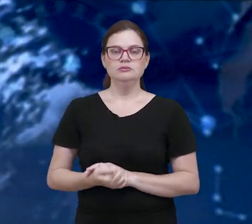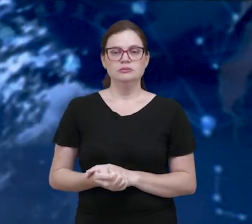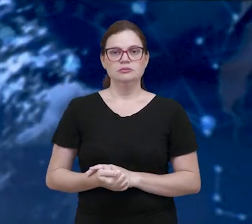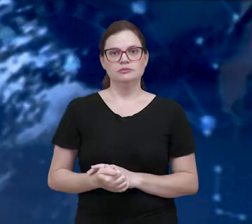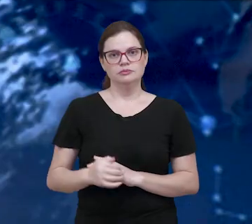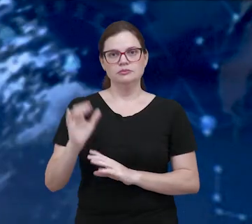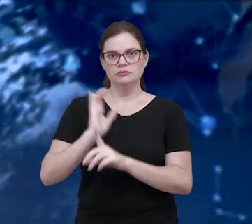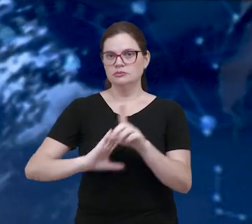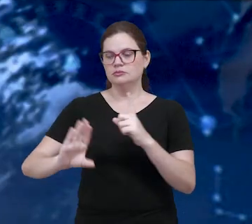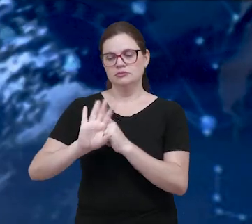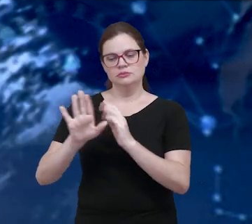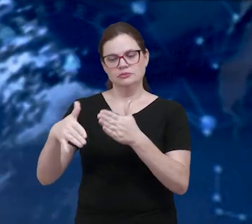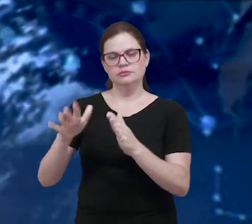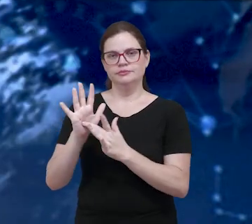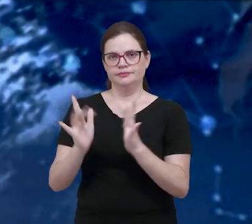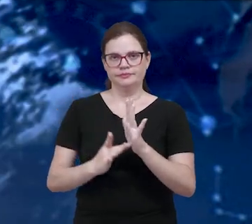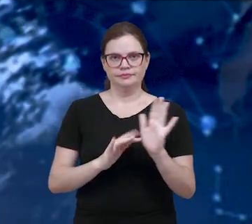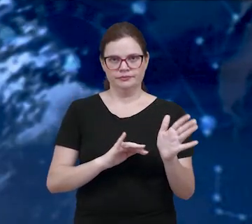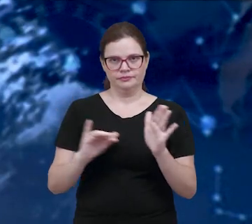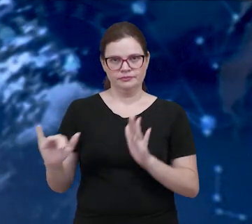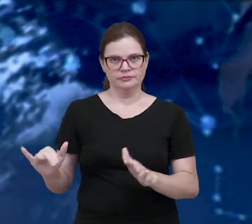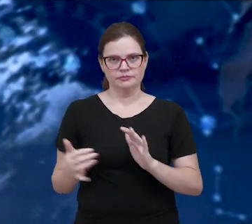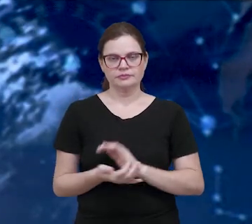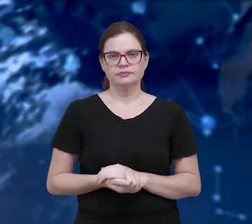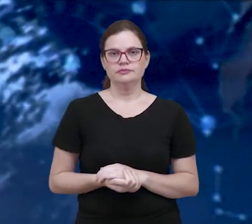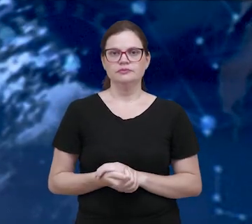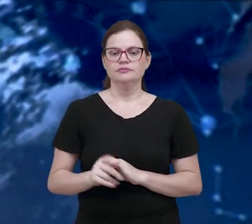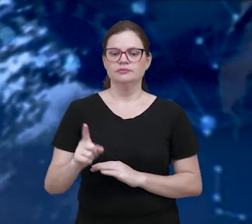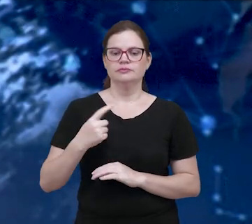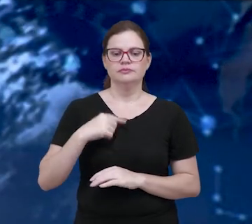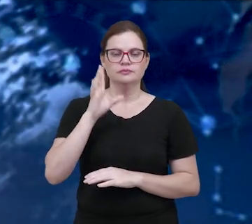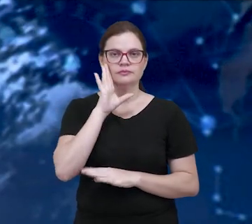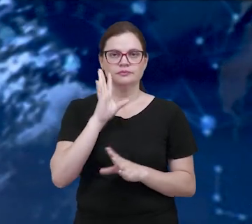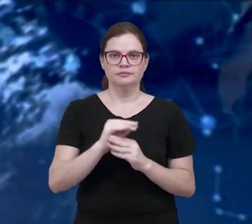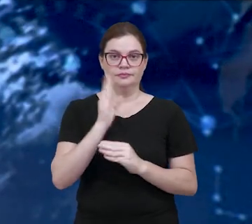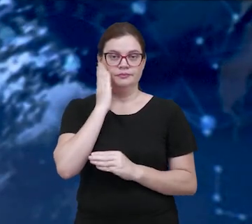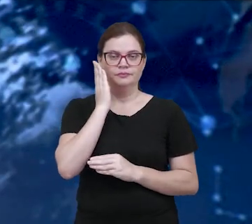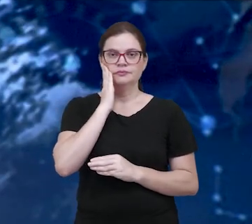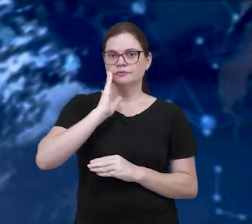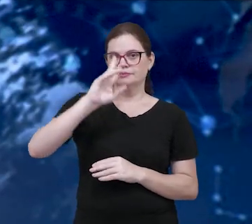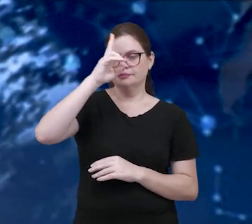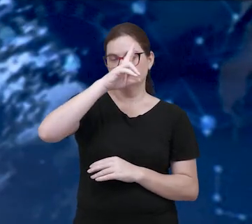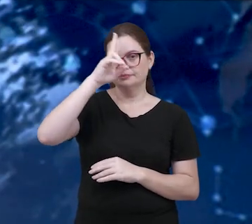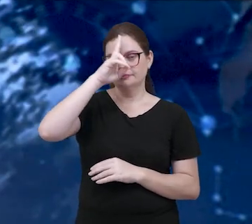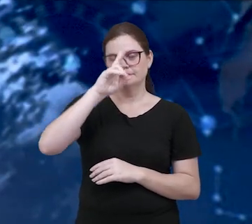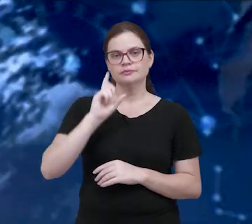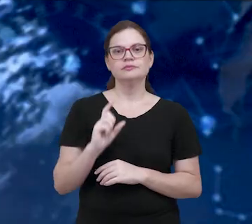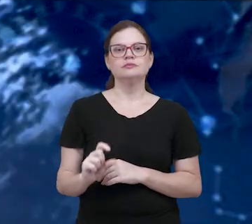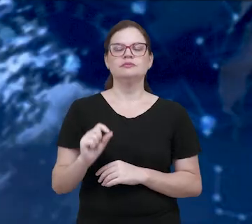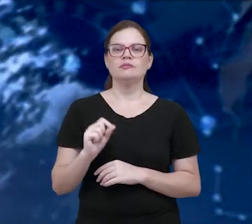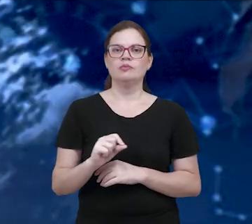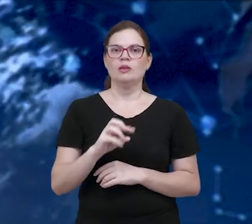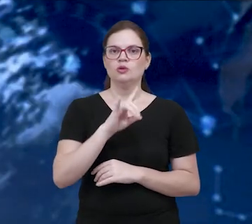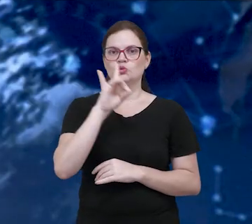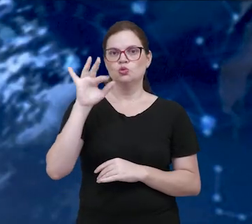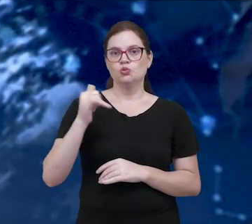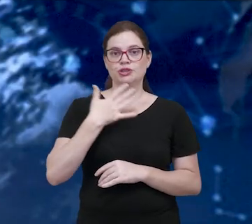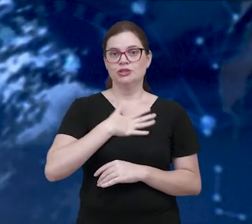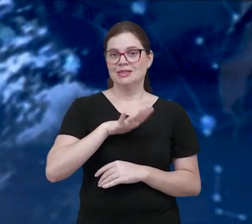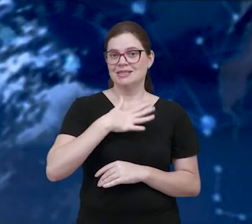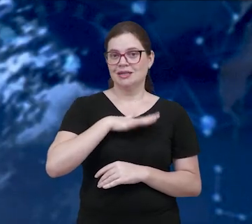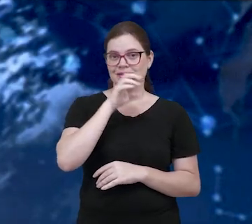culto é esse. Vai passar aqui. Veja só, é importante lembrar que sobre dia de guarda,